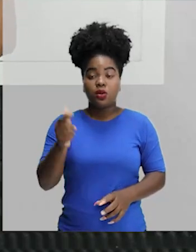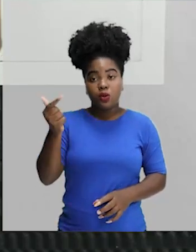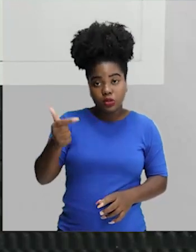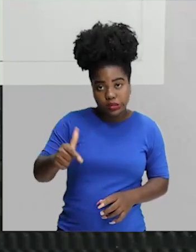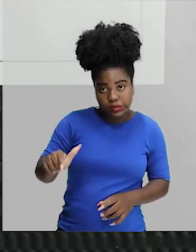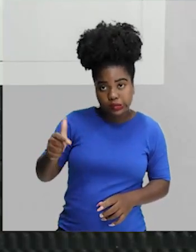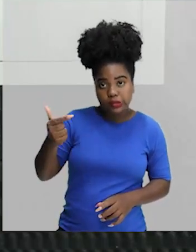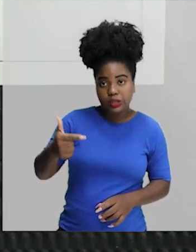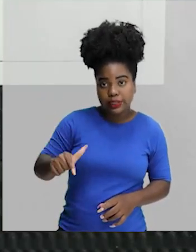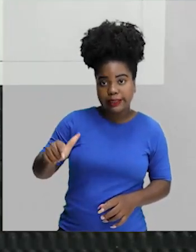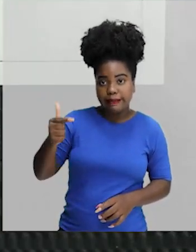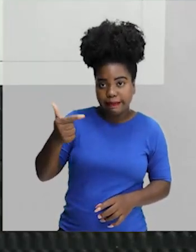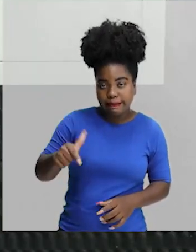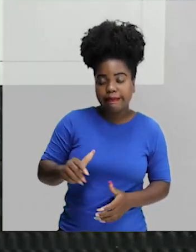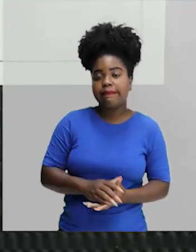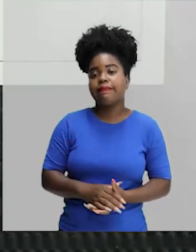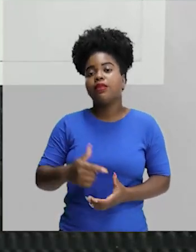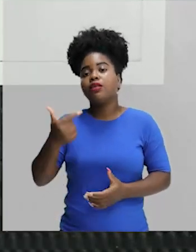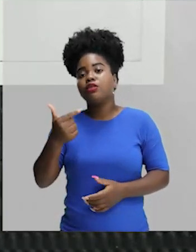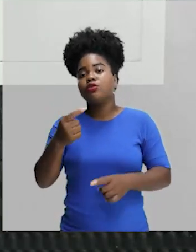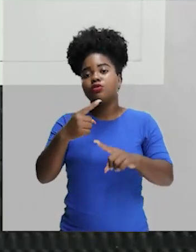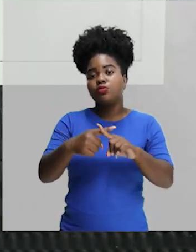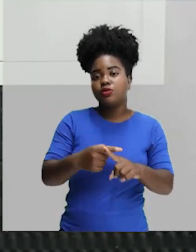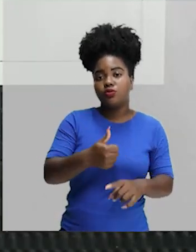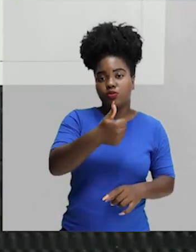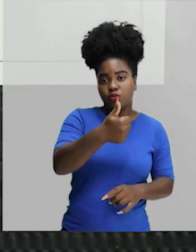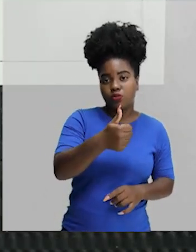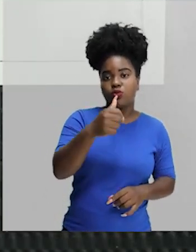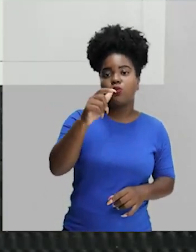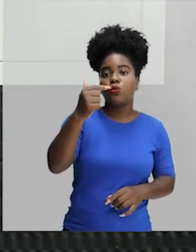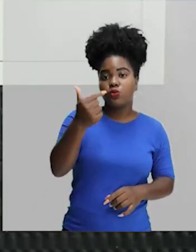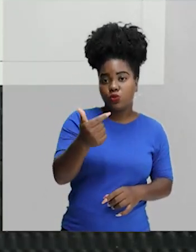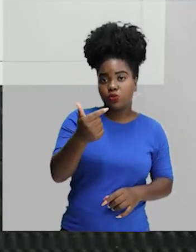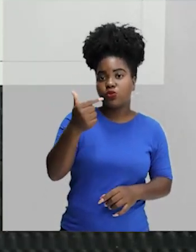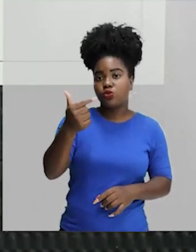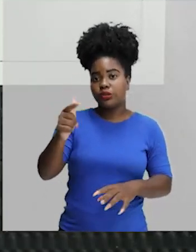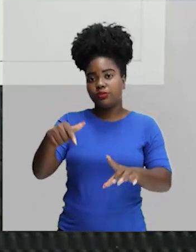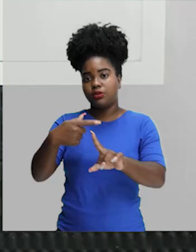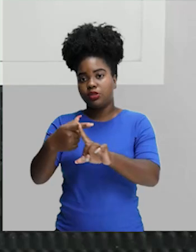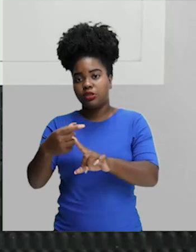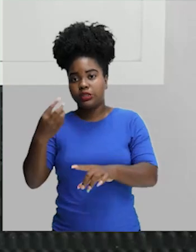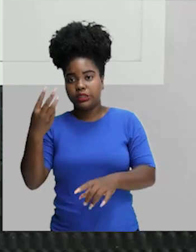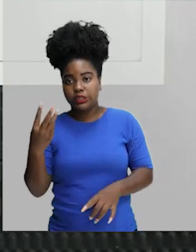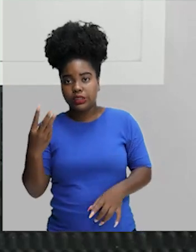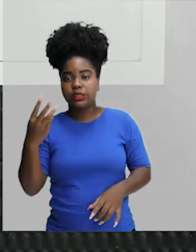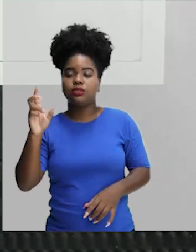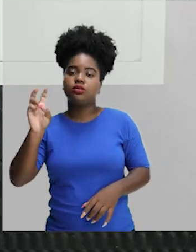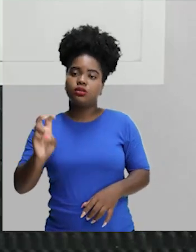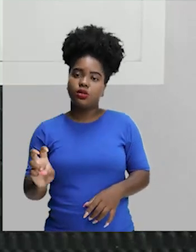Repete o processo. 2 multiplicado por 1 dá 2. 2 mais 3, 5.